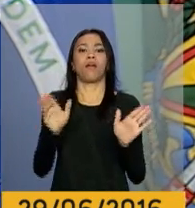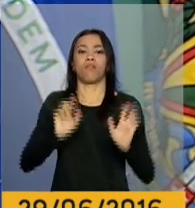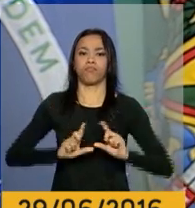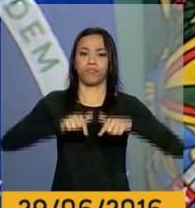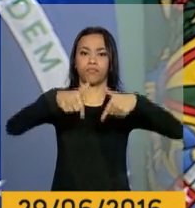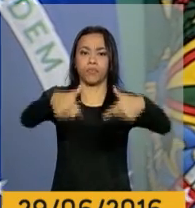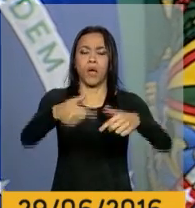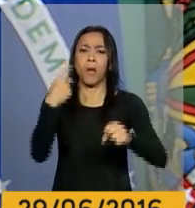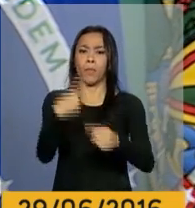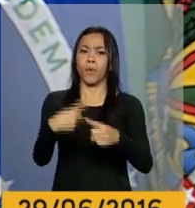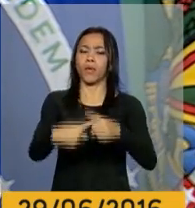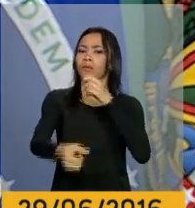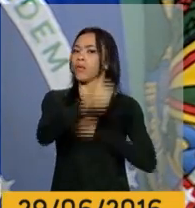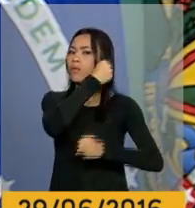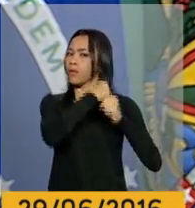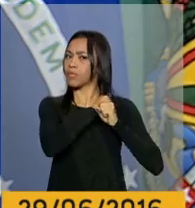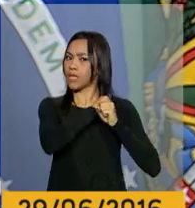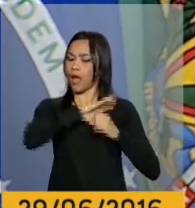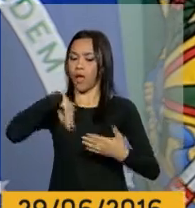verdade,